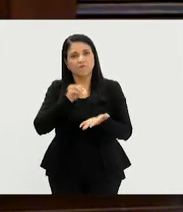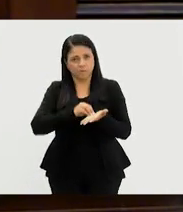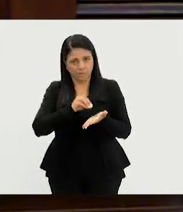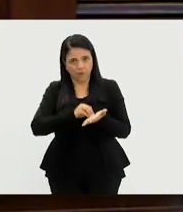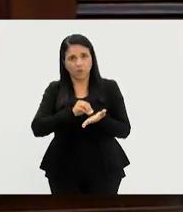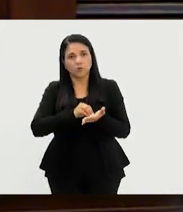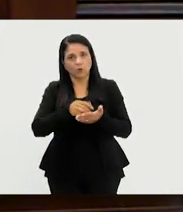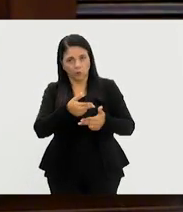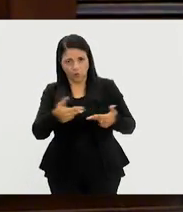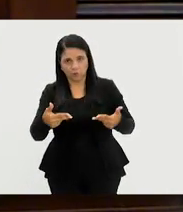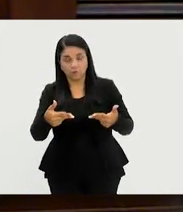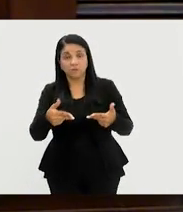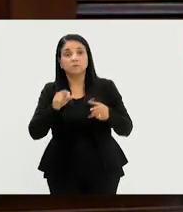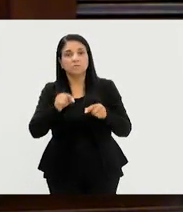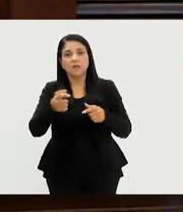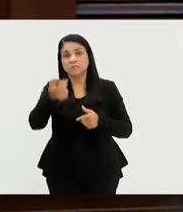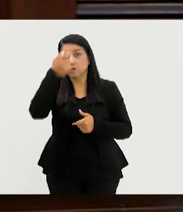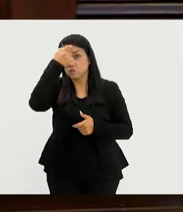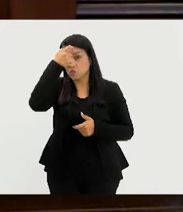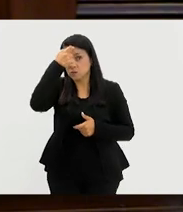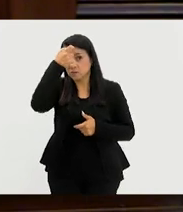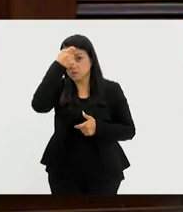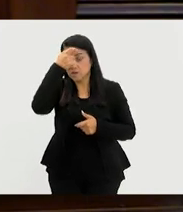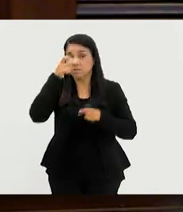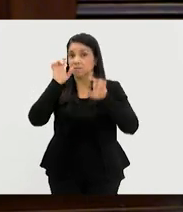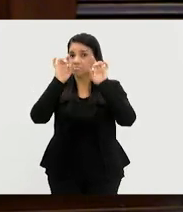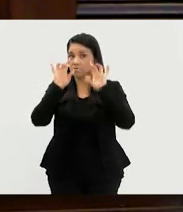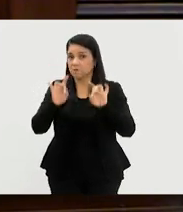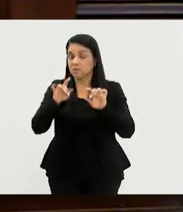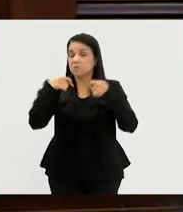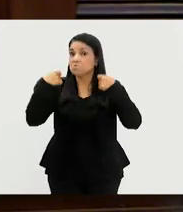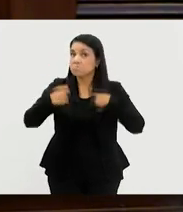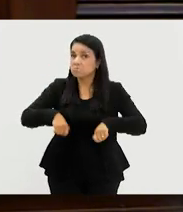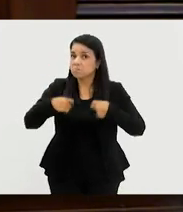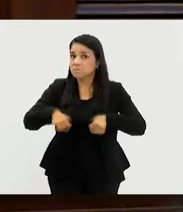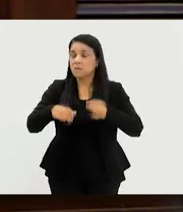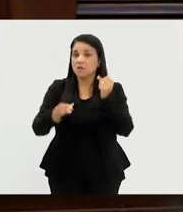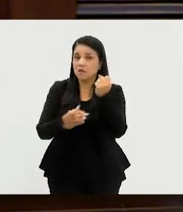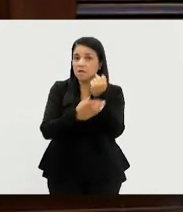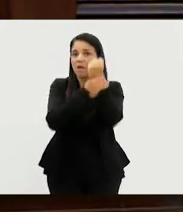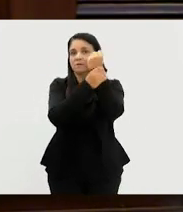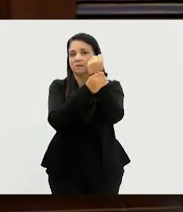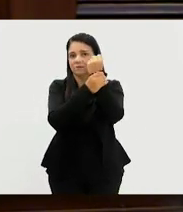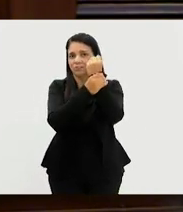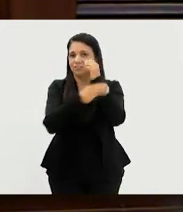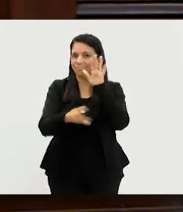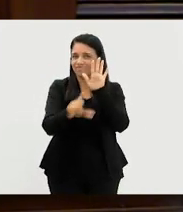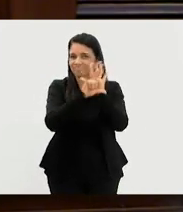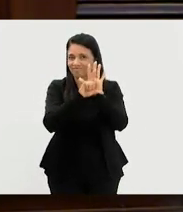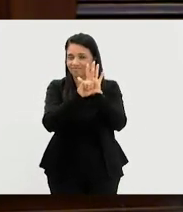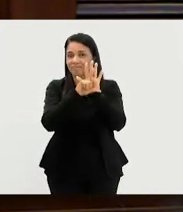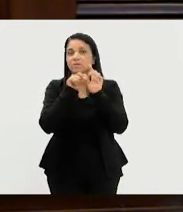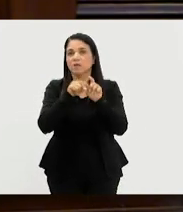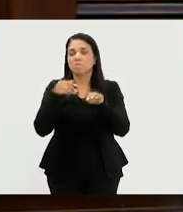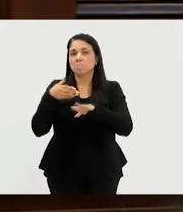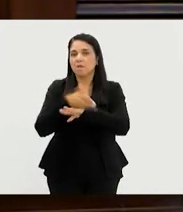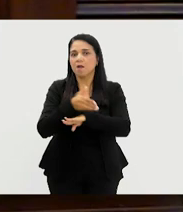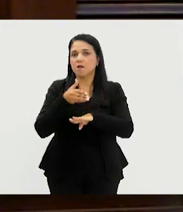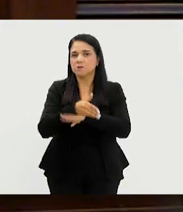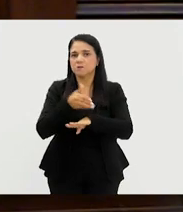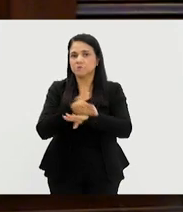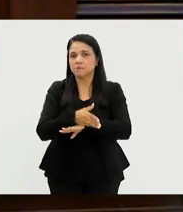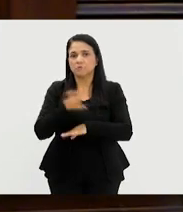especial a consciência da necessidade da real garantia legal da nossa participação